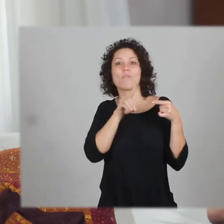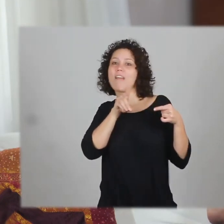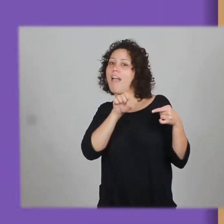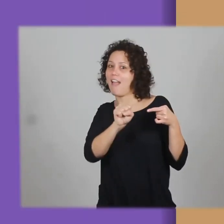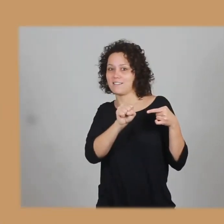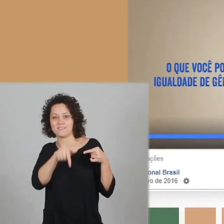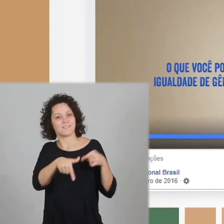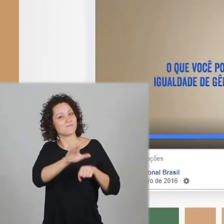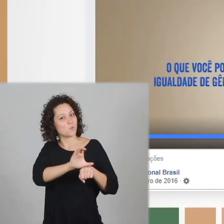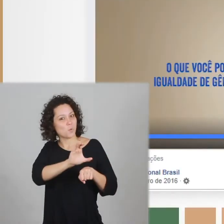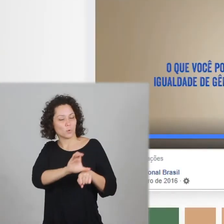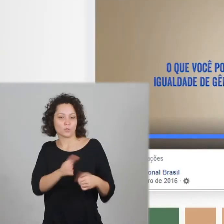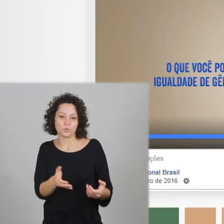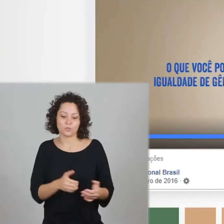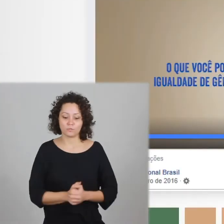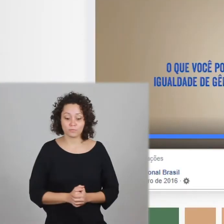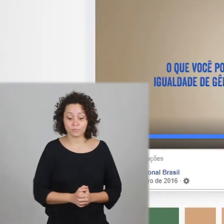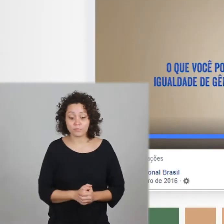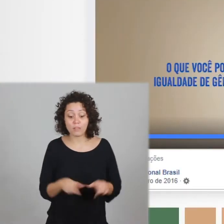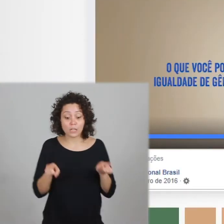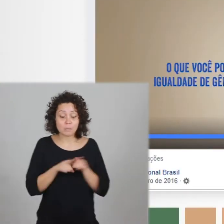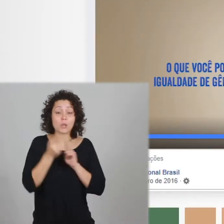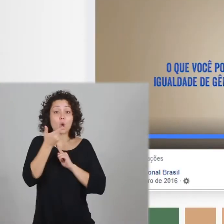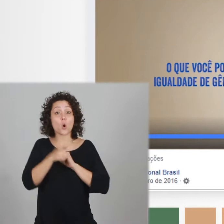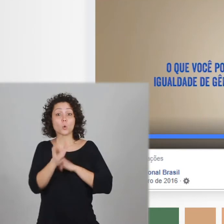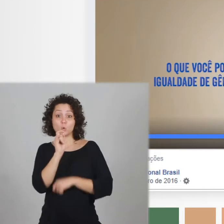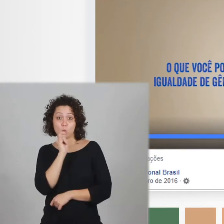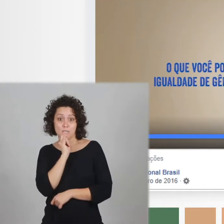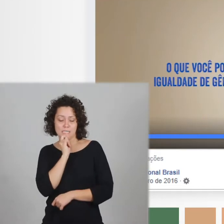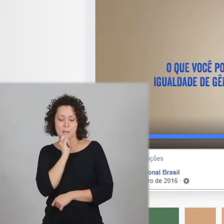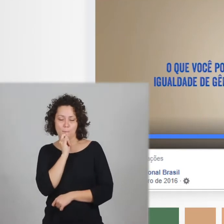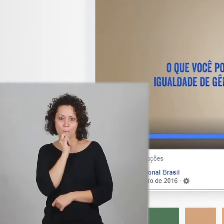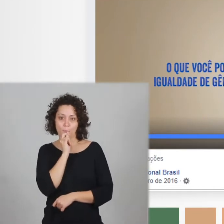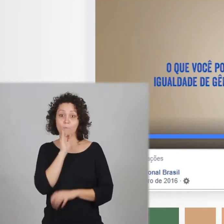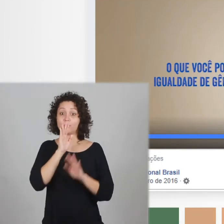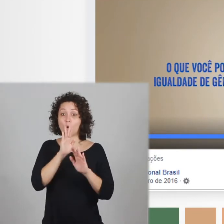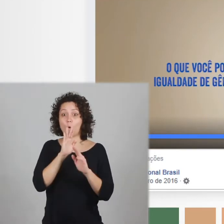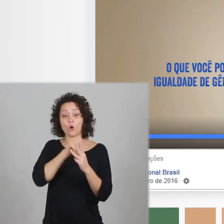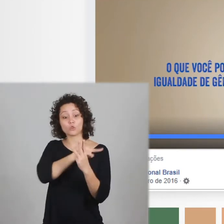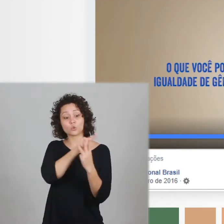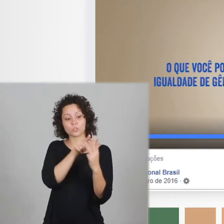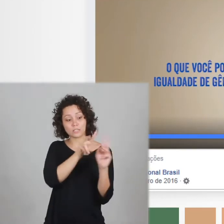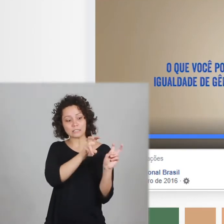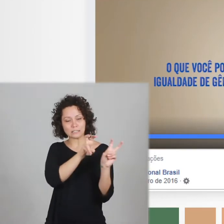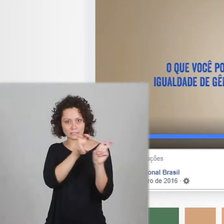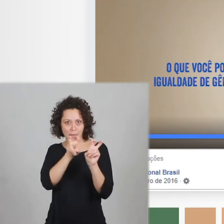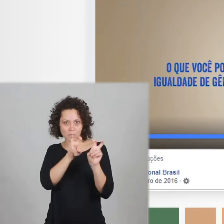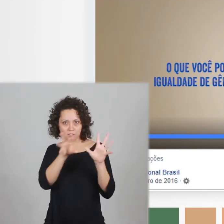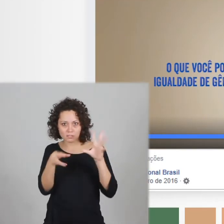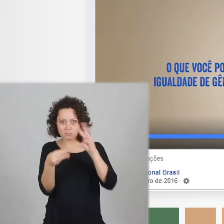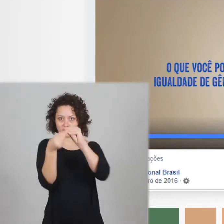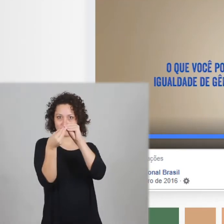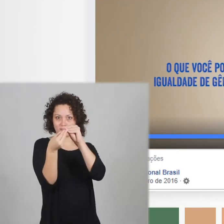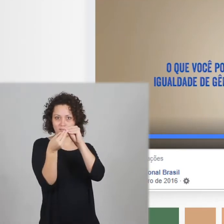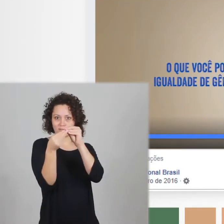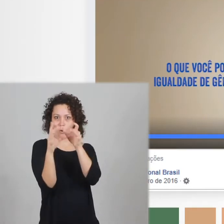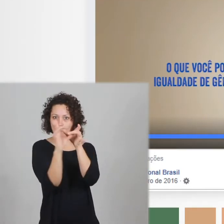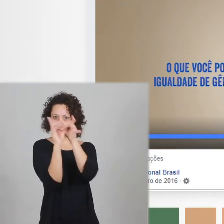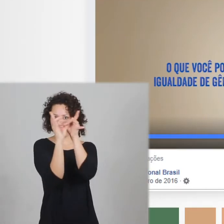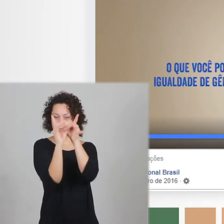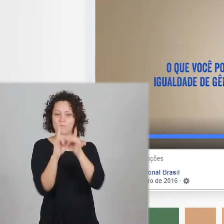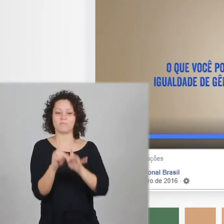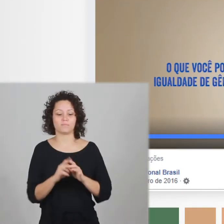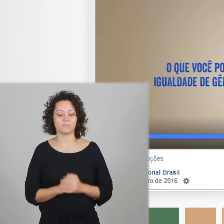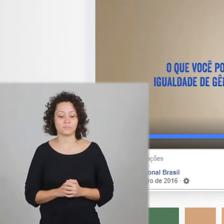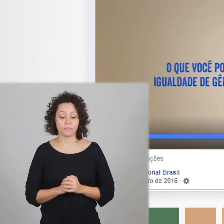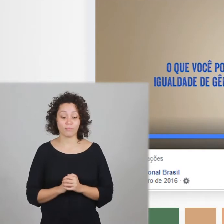curso. E aqui também eu trouxe um exemplo de 3 assuntos que a gente abordou juntos. A gente tem, nessa